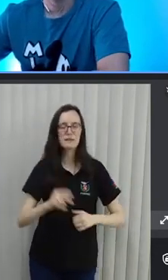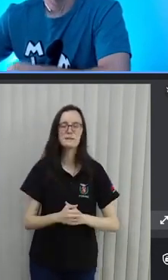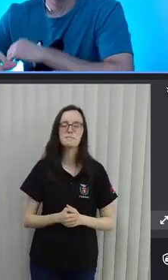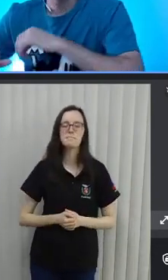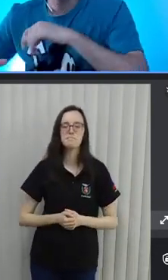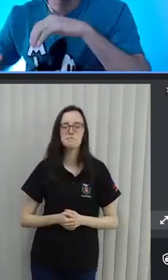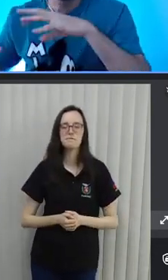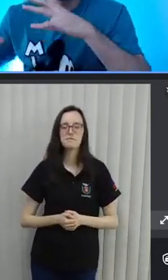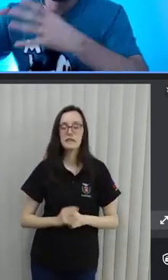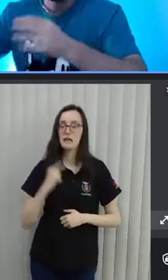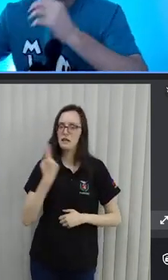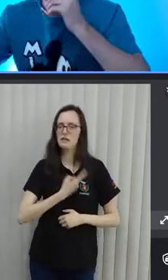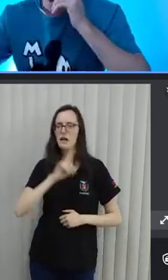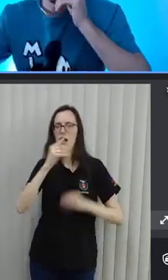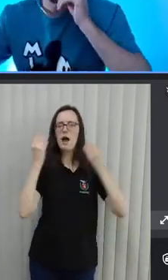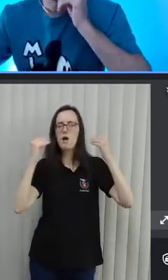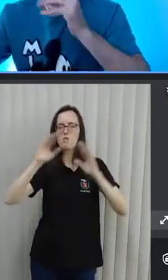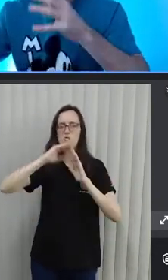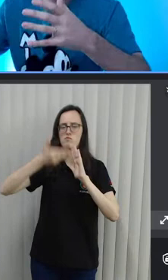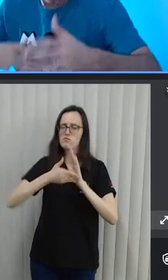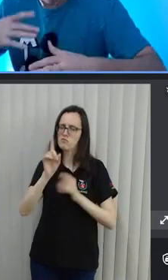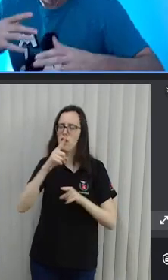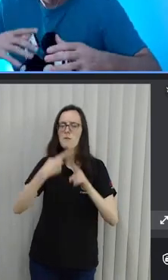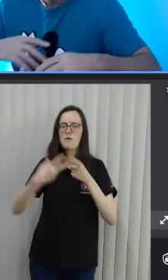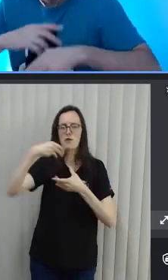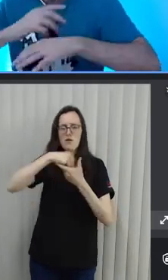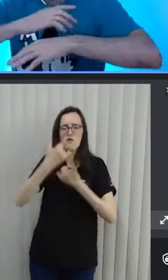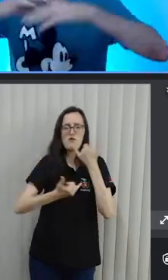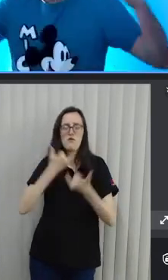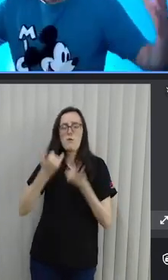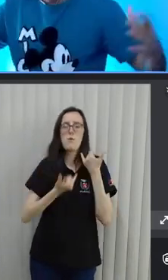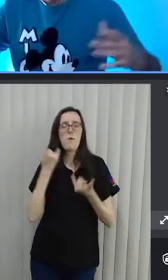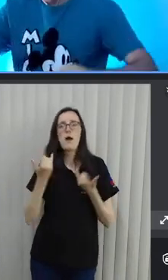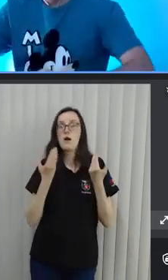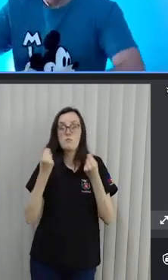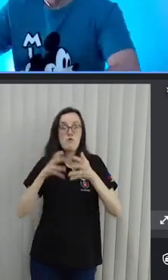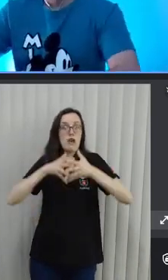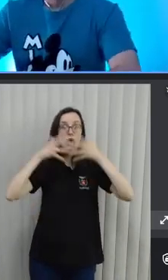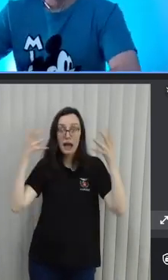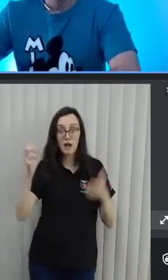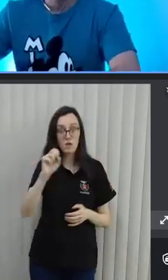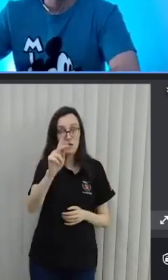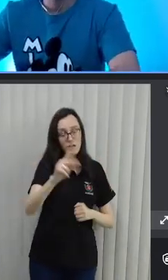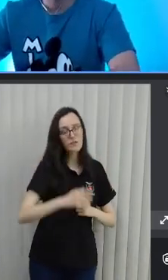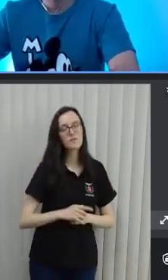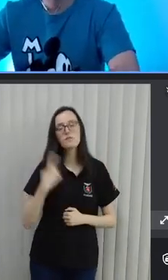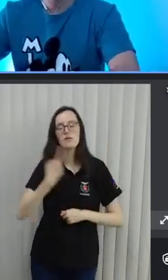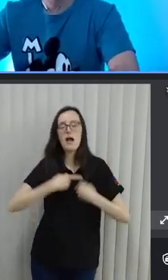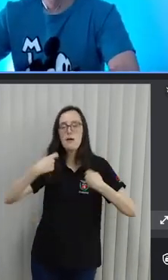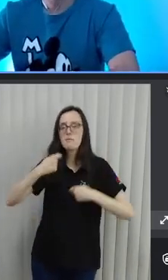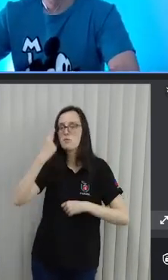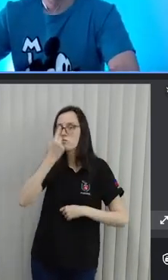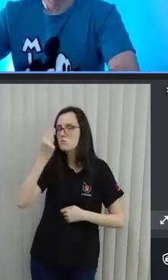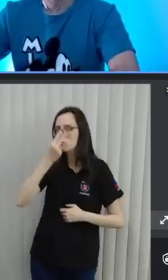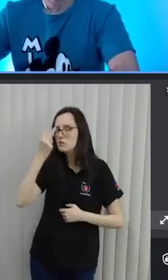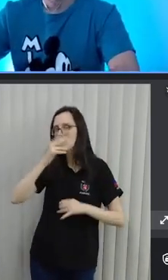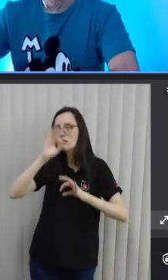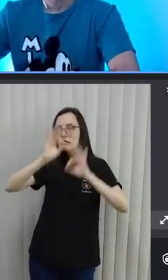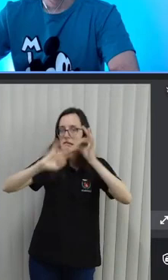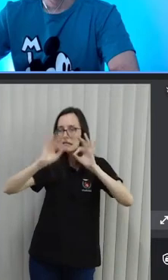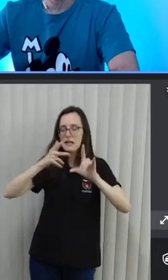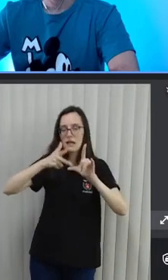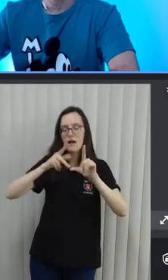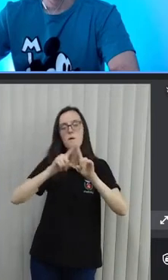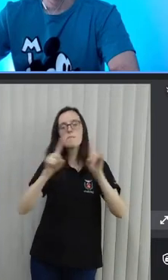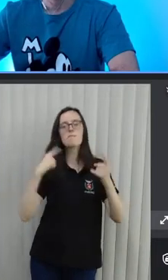Então, a gente não vai colocar todos esses recursos no jogo, porque senão o jogo vai ficar muito, muito grande, tá? A gente precisaria de algumas horinhas aí da live.